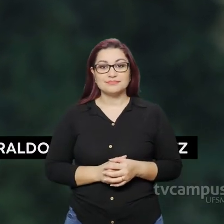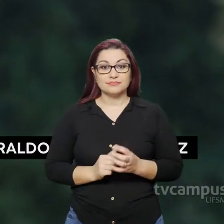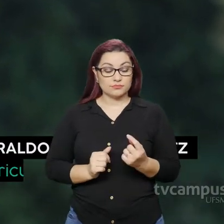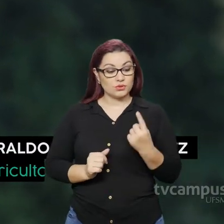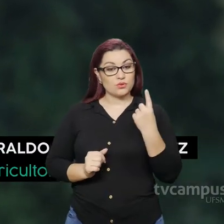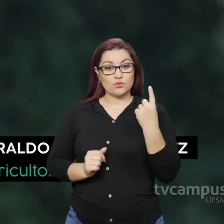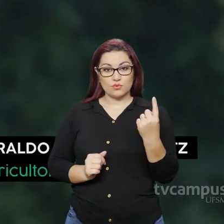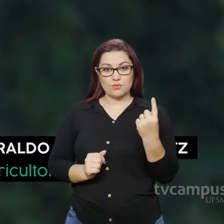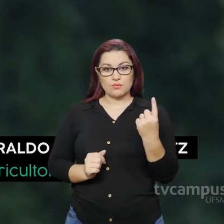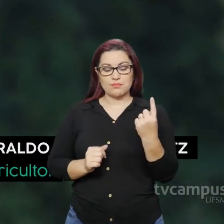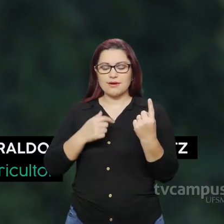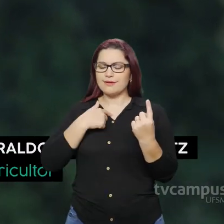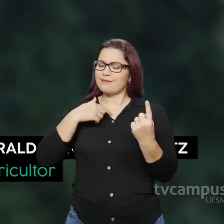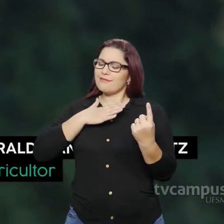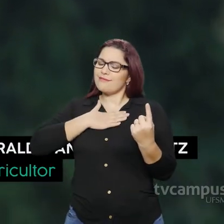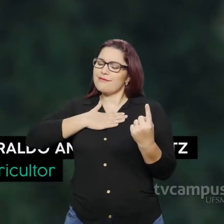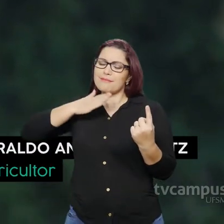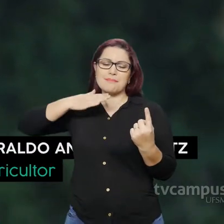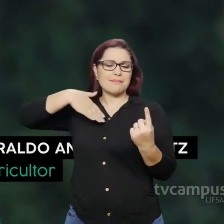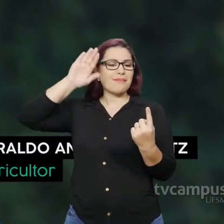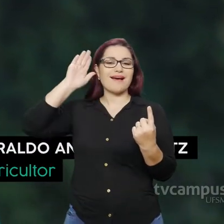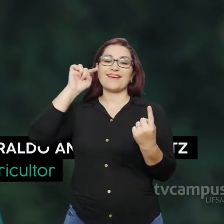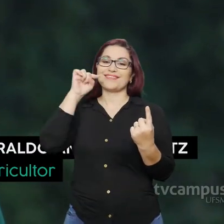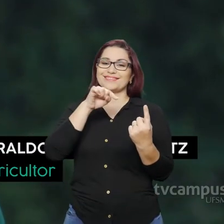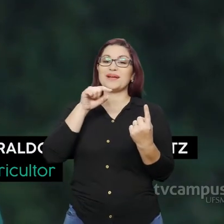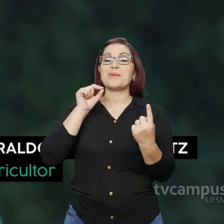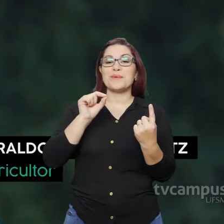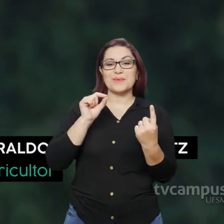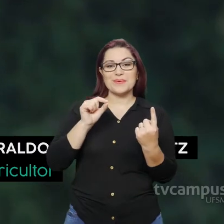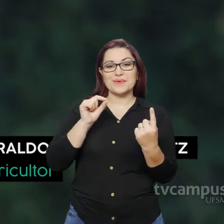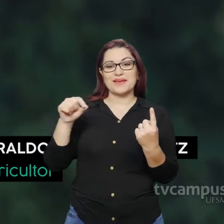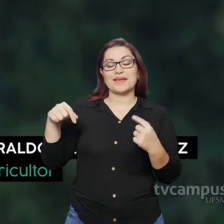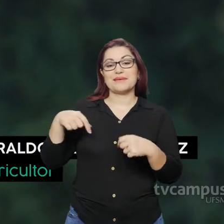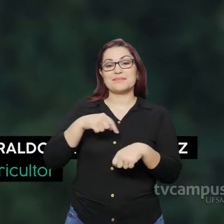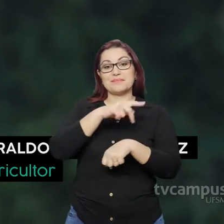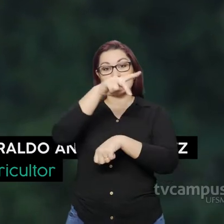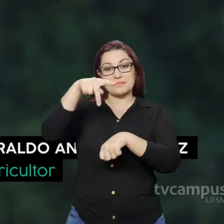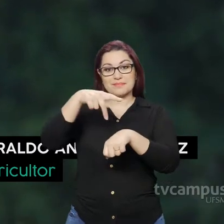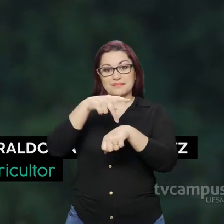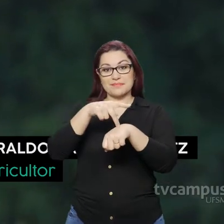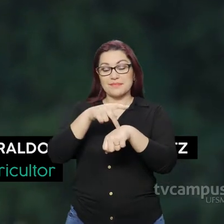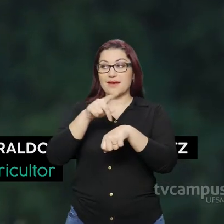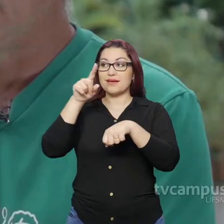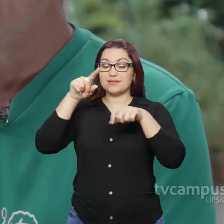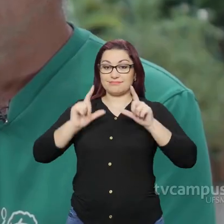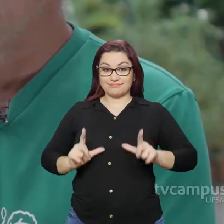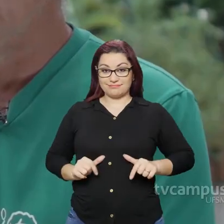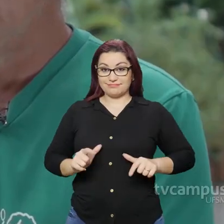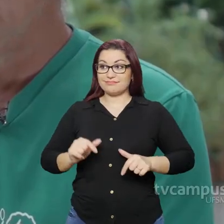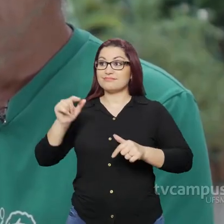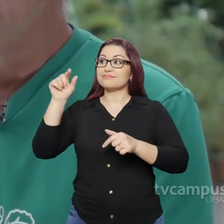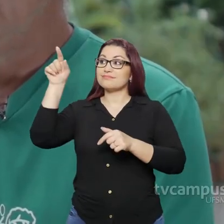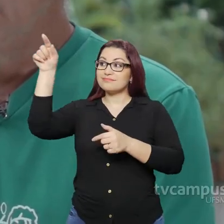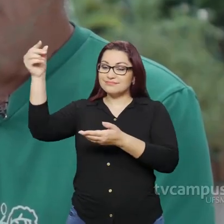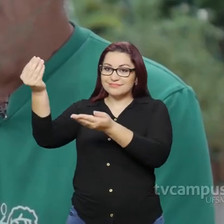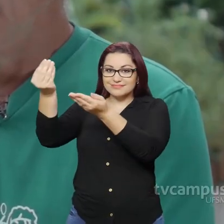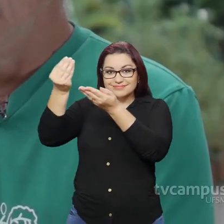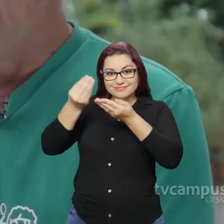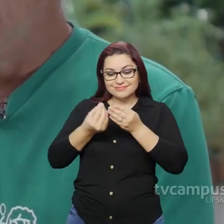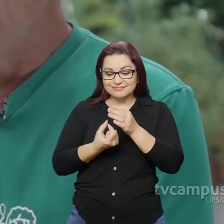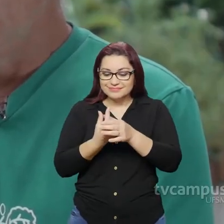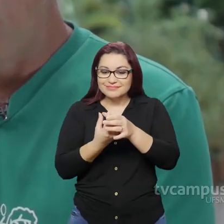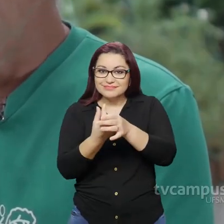uma variedade que eu estou apostando muito, que vem de Israel, Chega a dar 2 kg cada fruta,